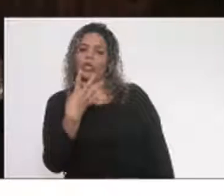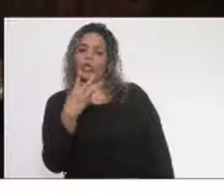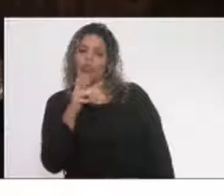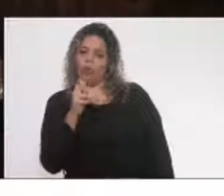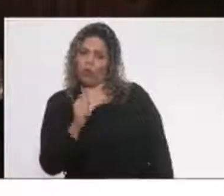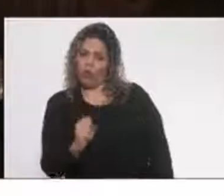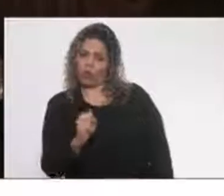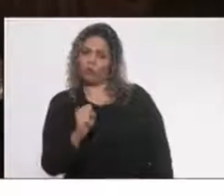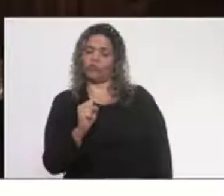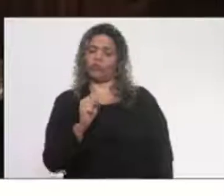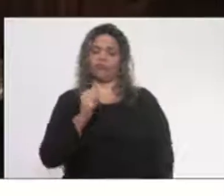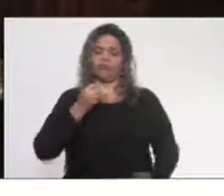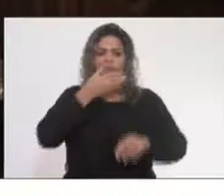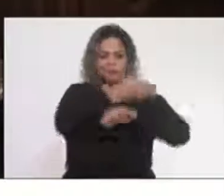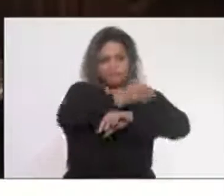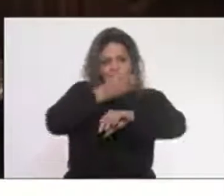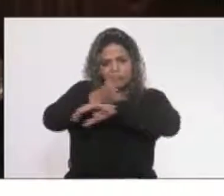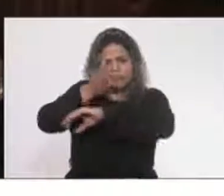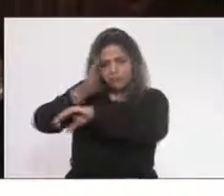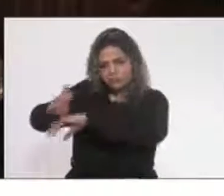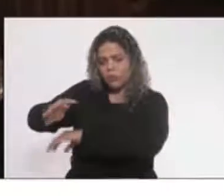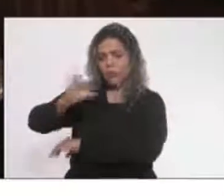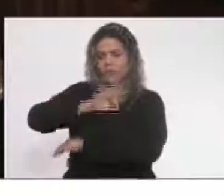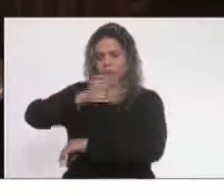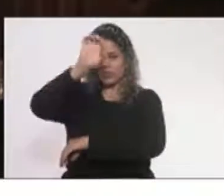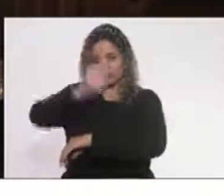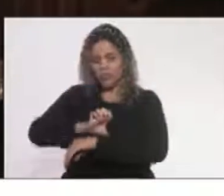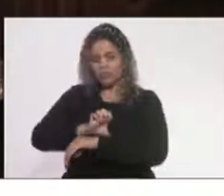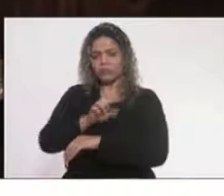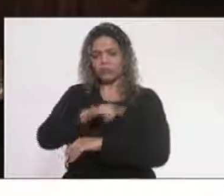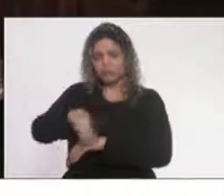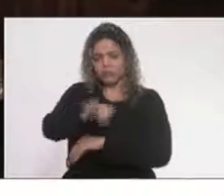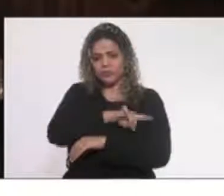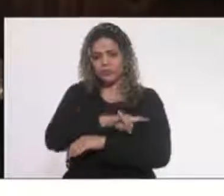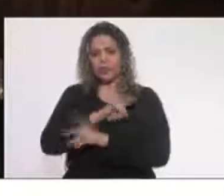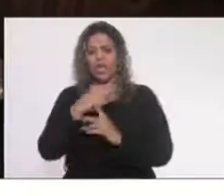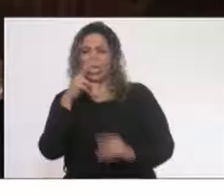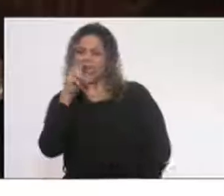1.148 intervenções policiais no estado. Dessas,